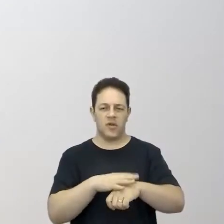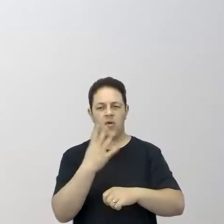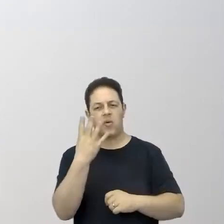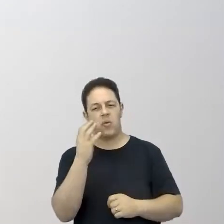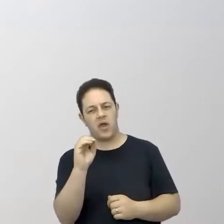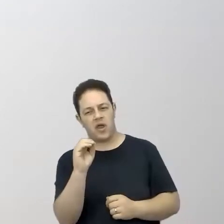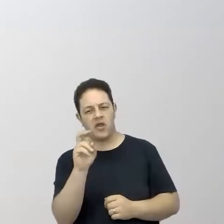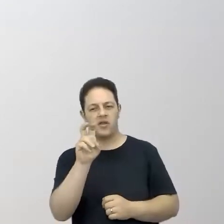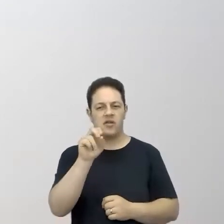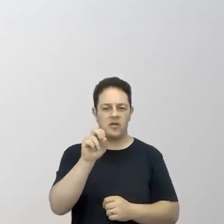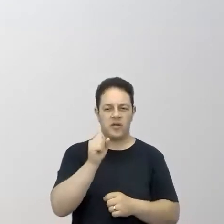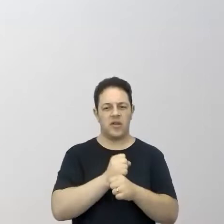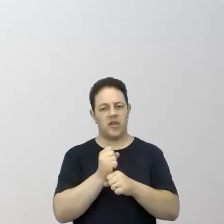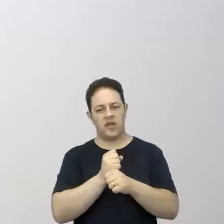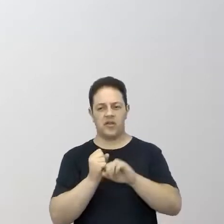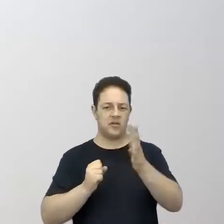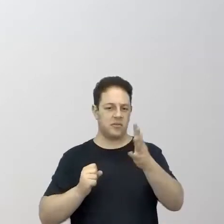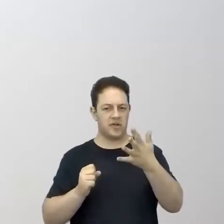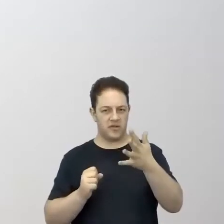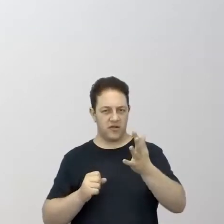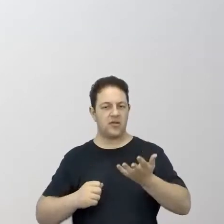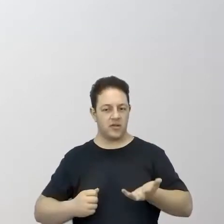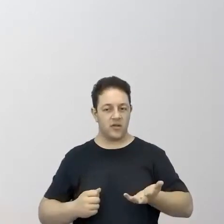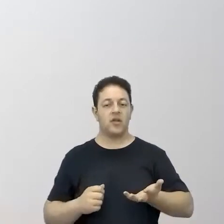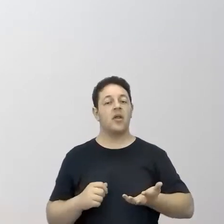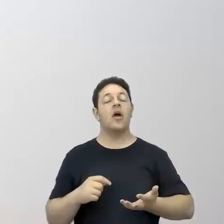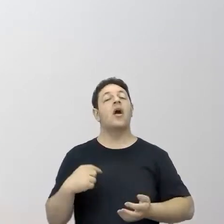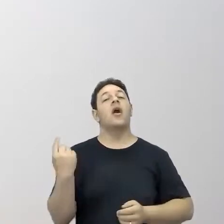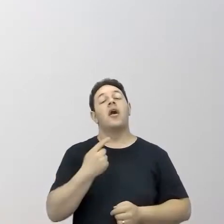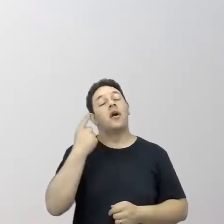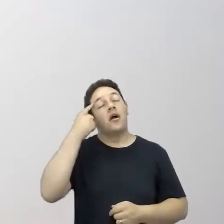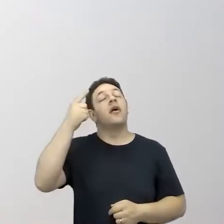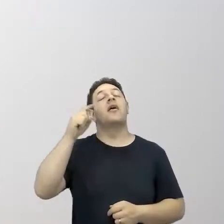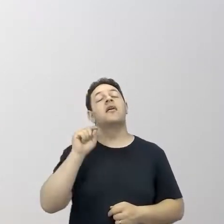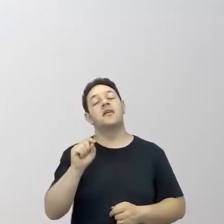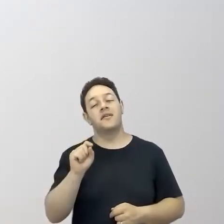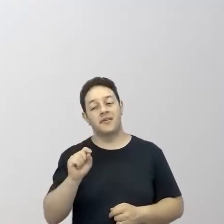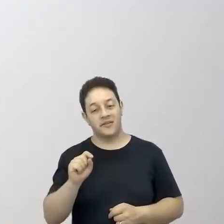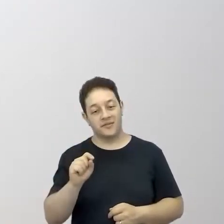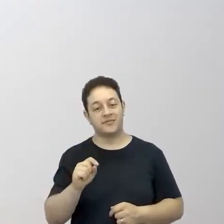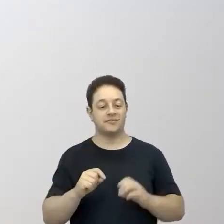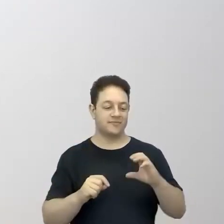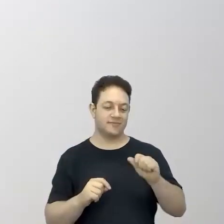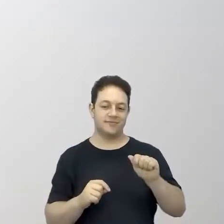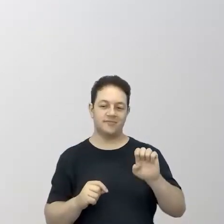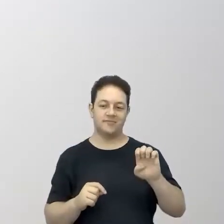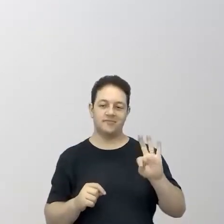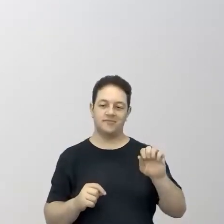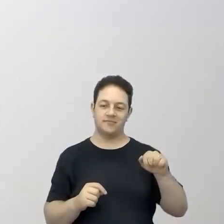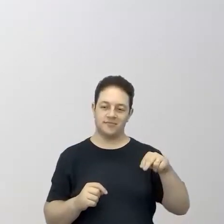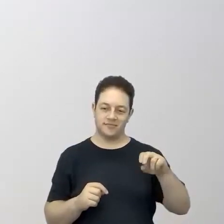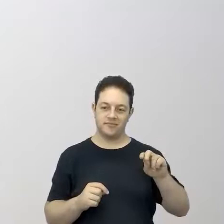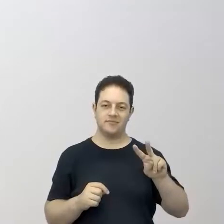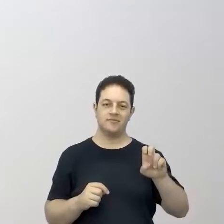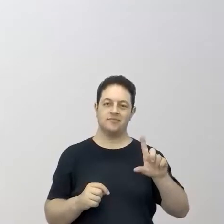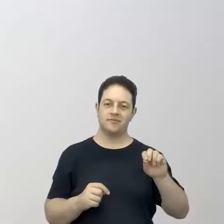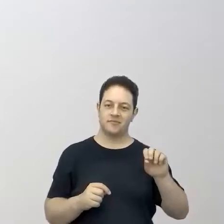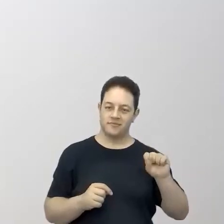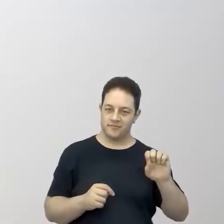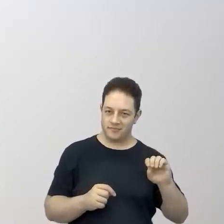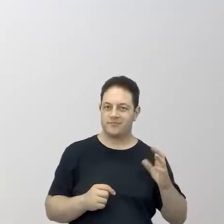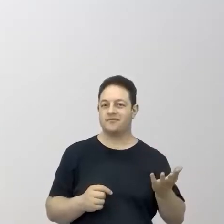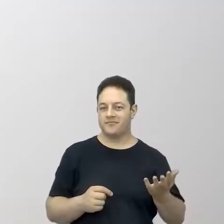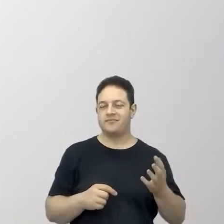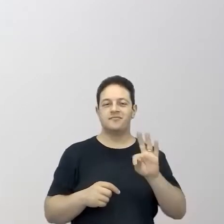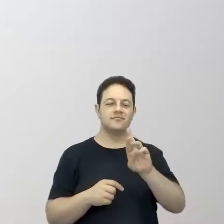40, 50 anos praticamente, de quem que a gente se lembra? Do Caetano Veloso, do tropicalismo.